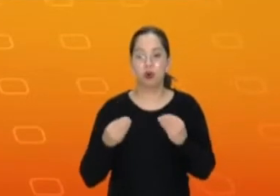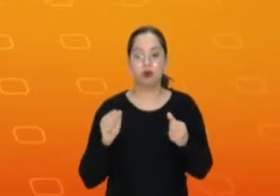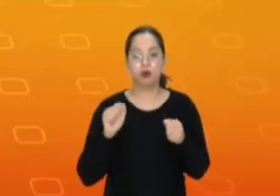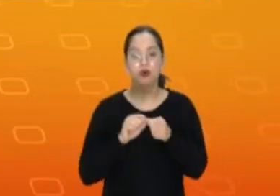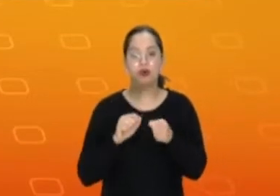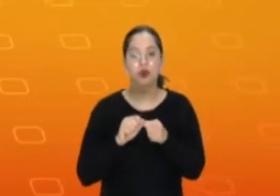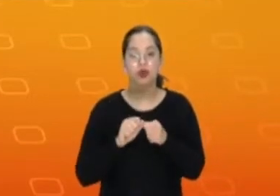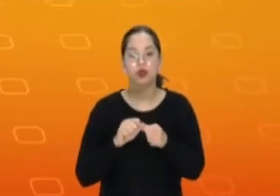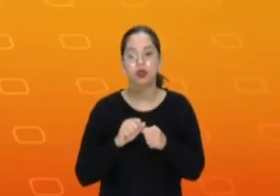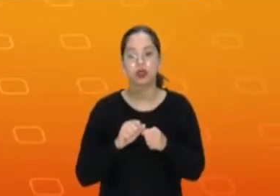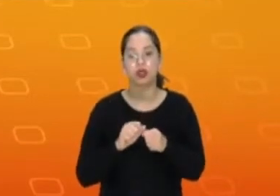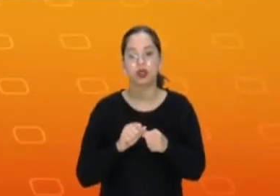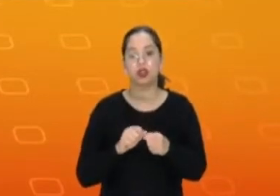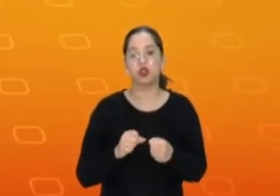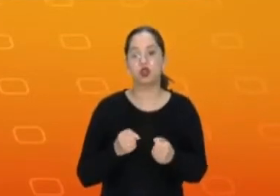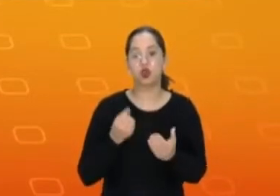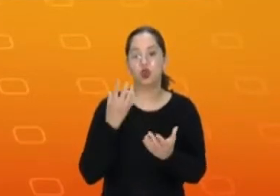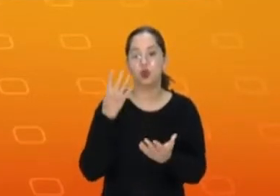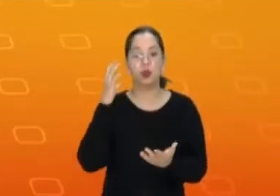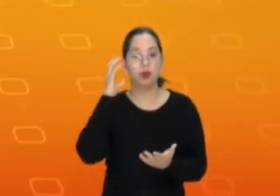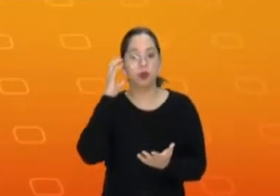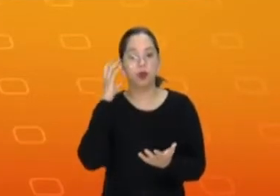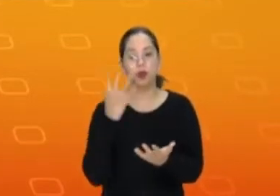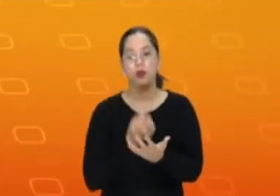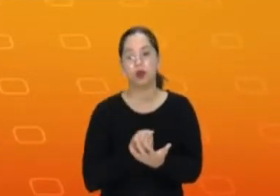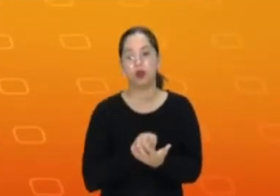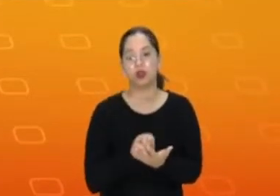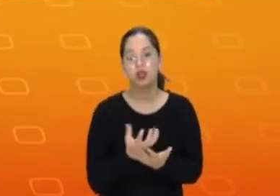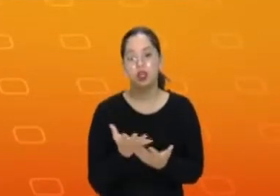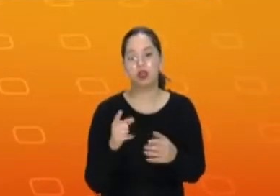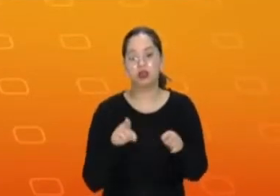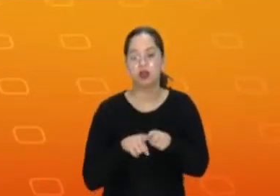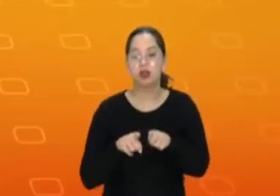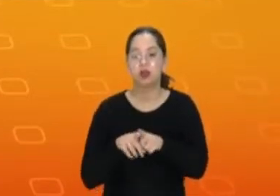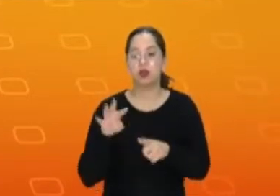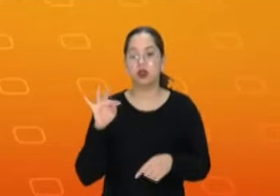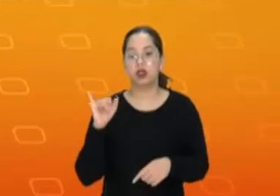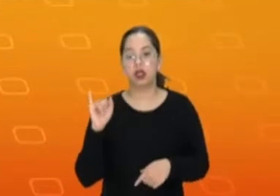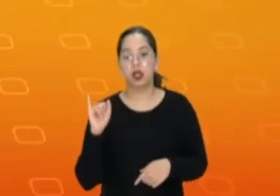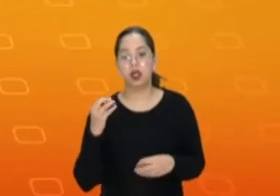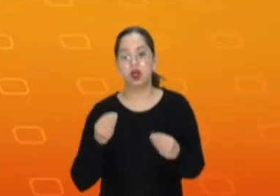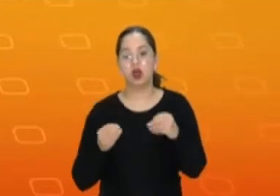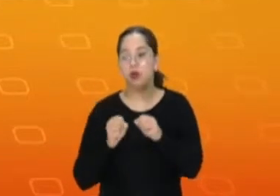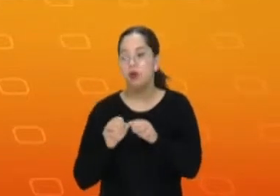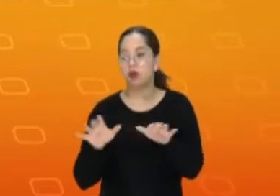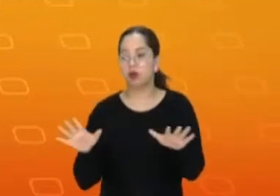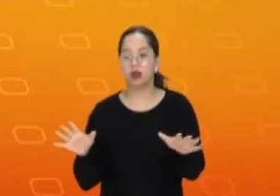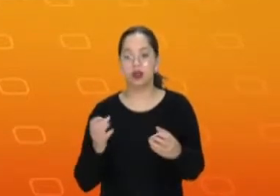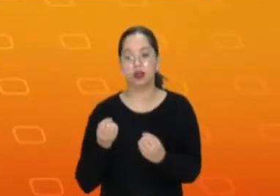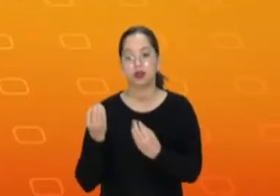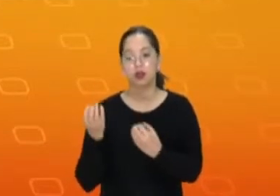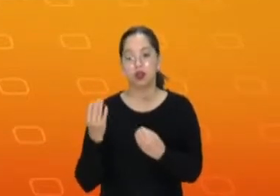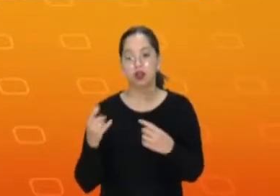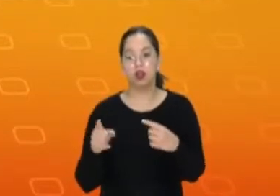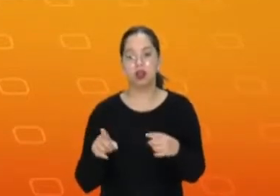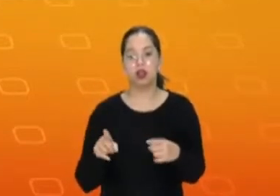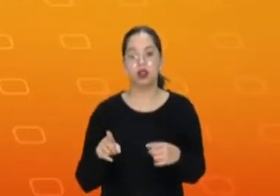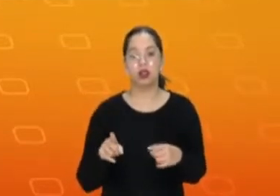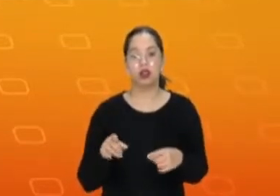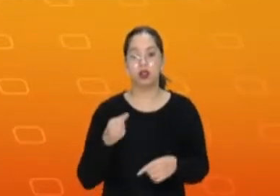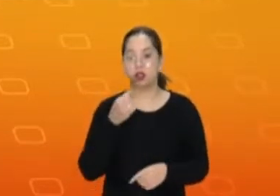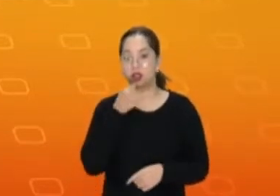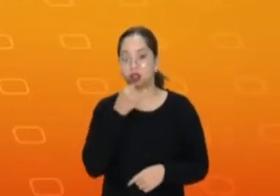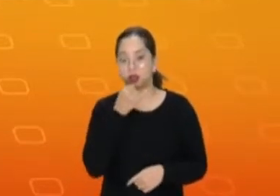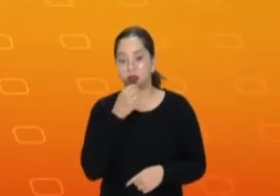dos times de broadcast e TI. Como se dá o compartilhamento da informação, tendo em vista a dificuldade para quem nasceu do